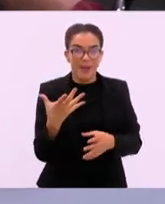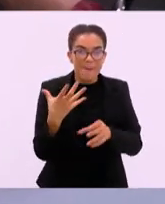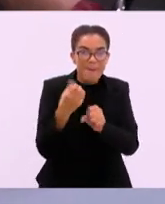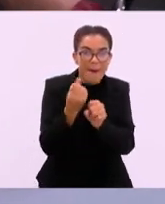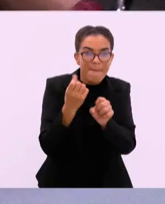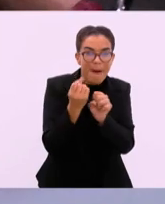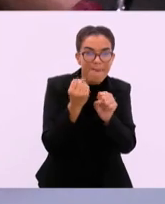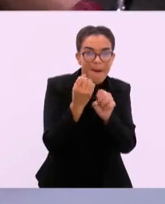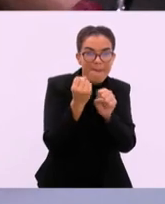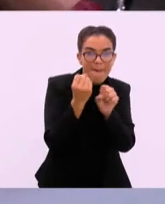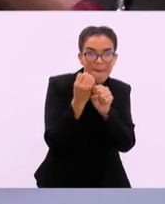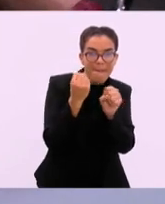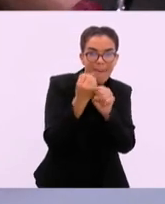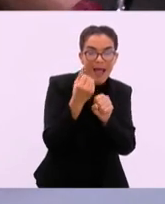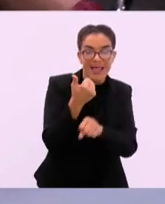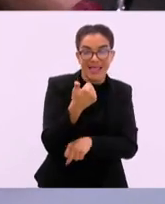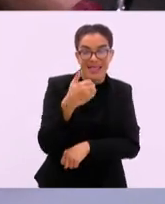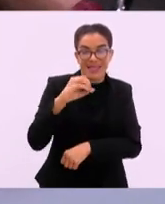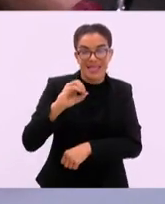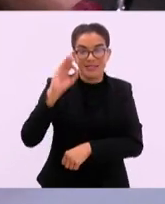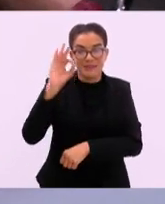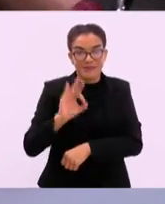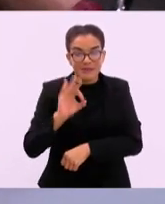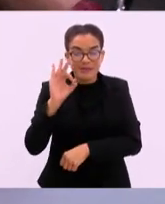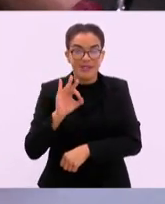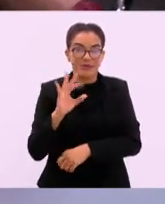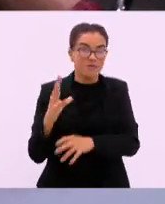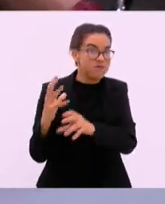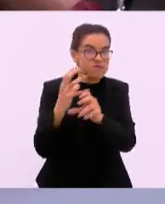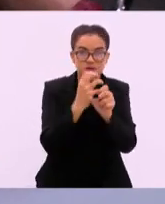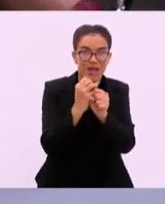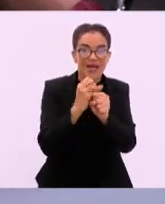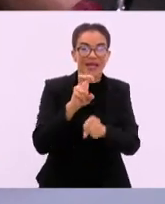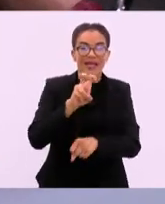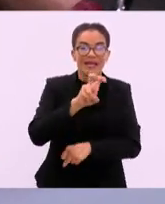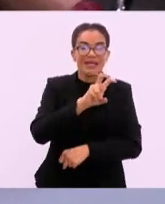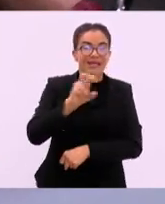para arredondar a conta, 10% de 150 bilhões dá 15 bilhões.